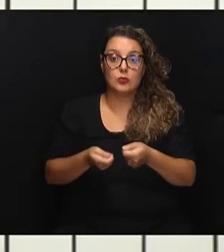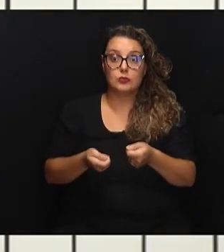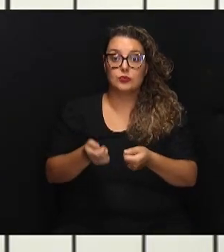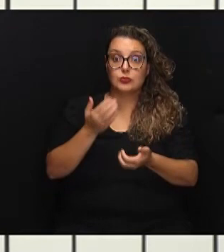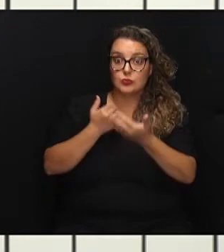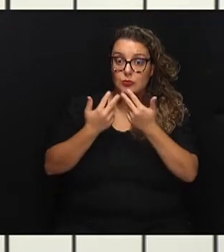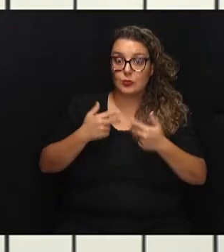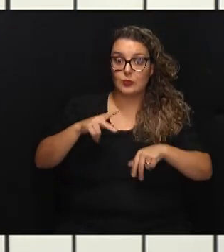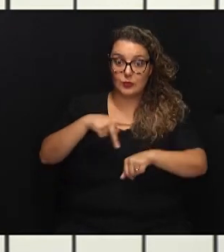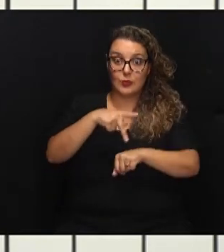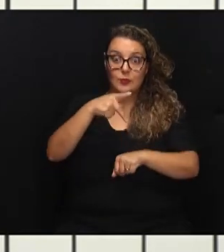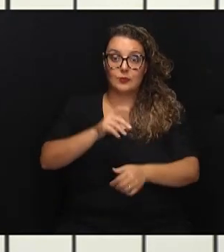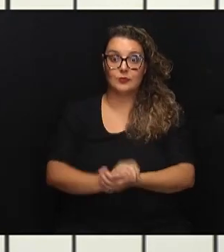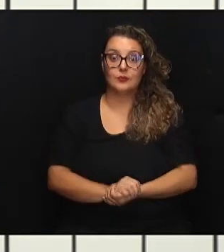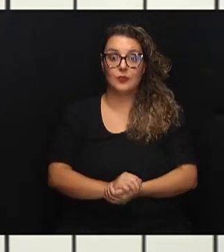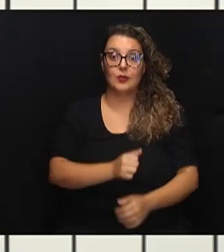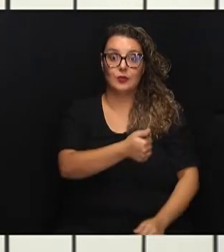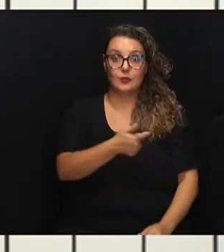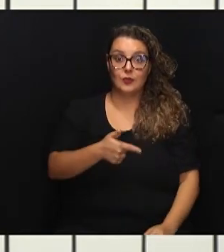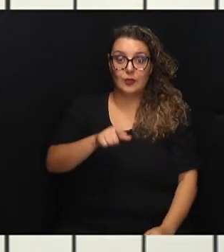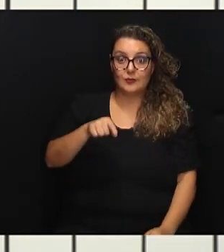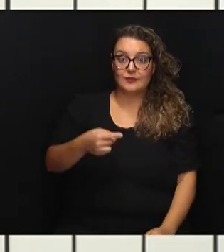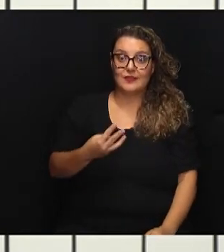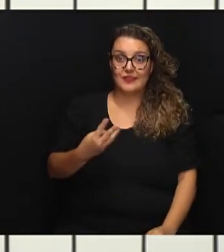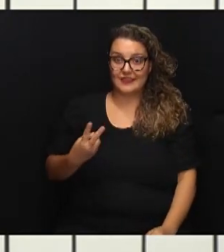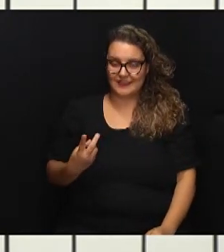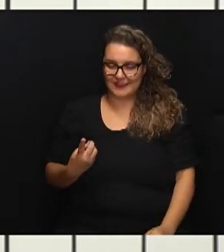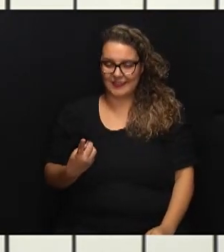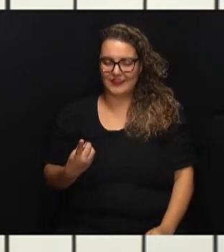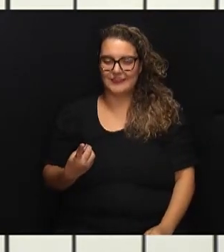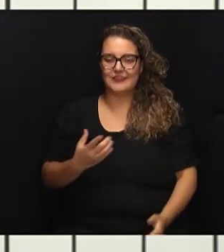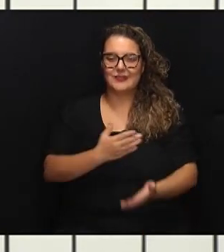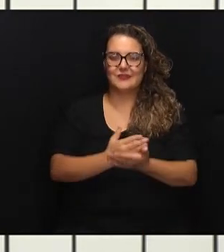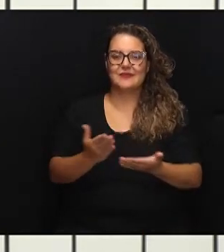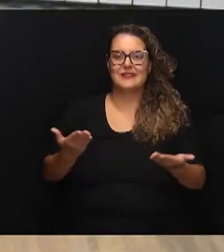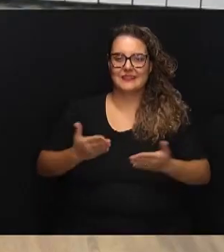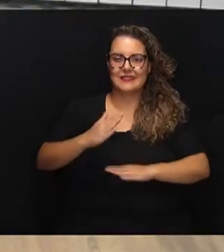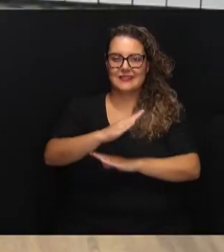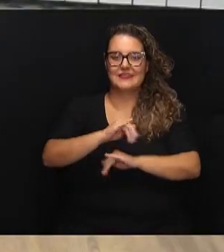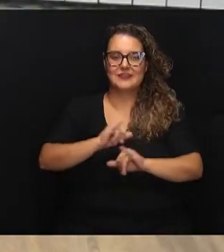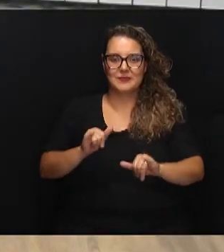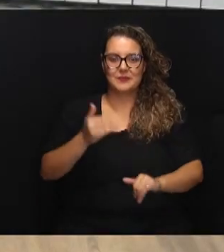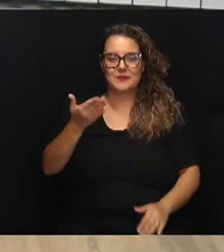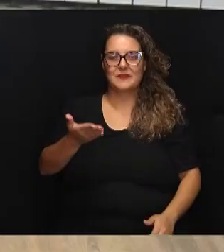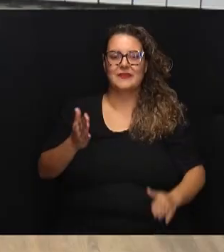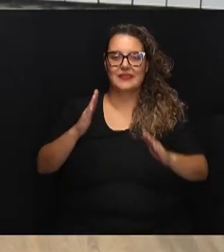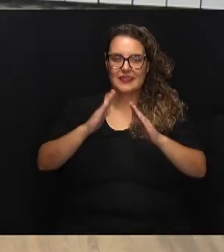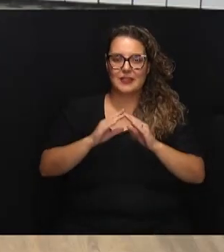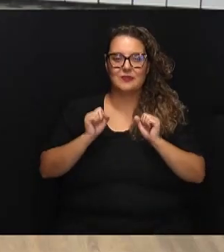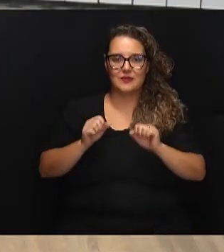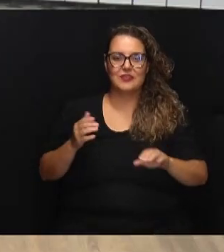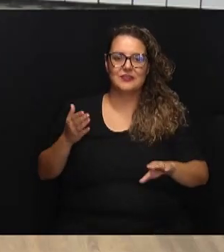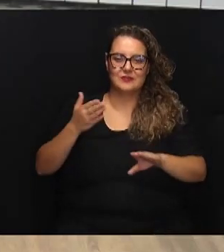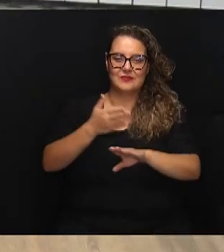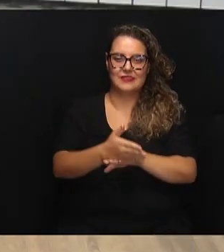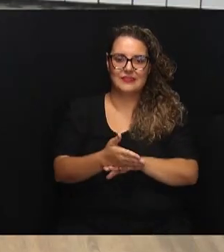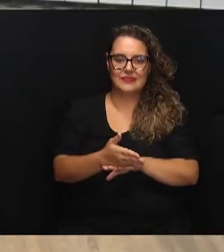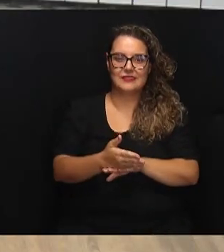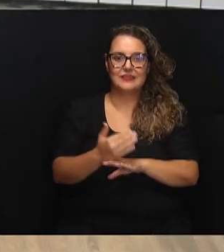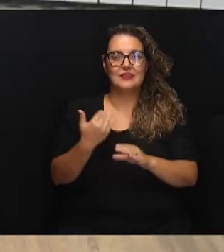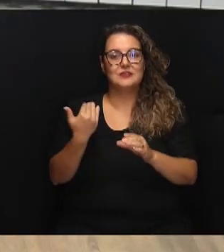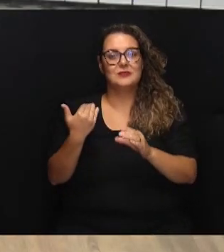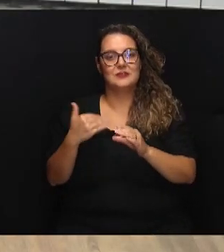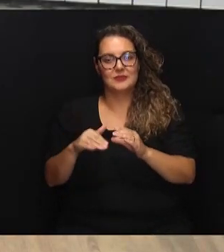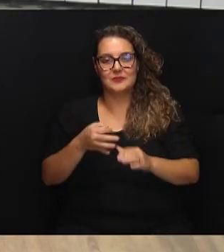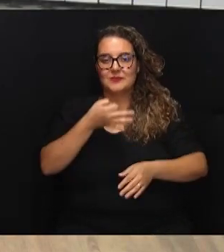de Páscoa. 12h31, começa agora o Câmara Notícia e você aí de casa pode participar enviando a